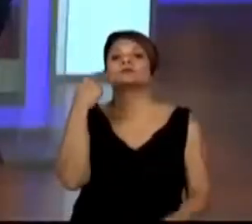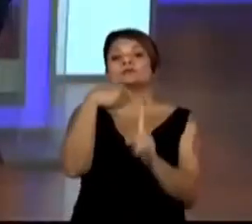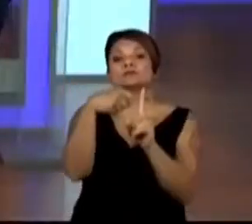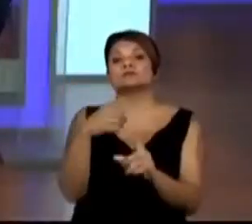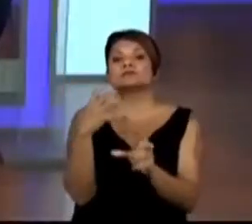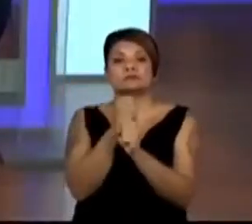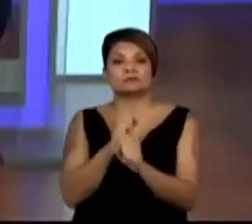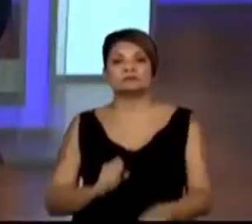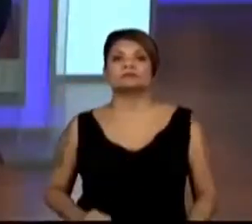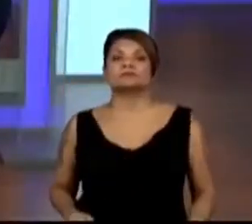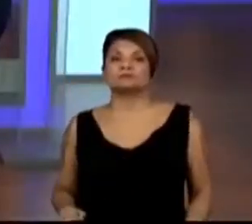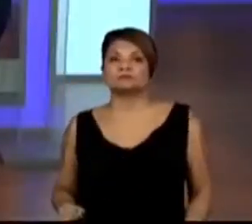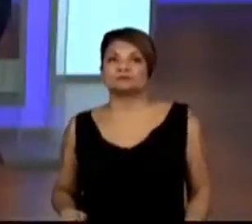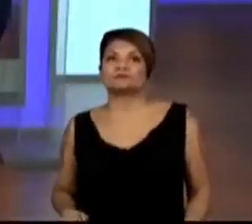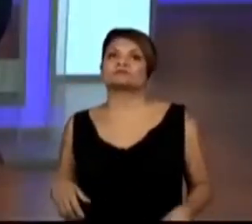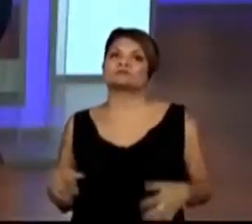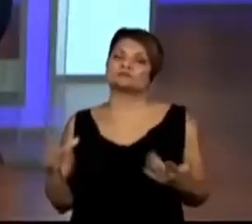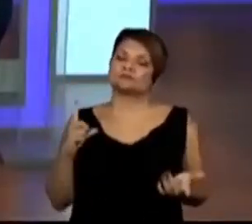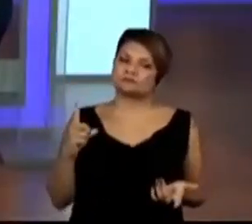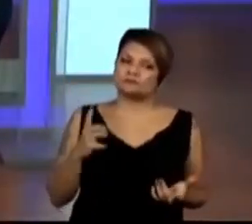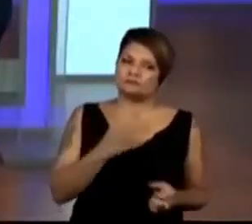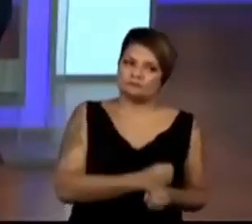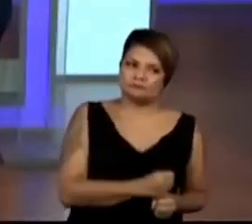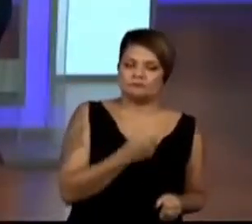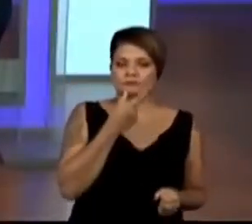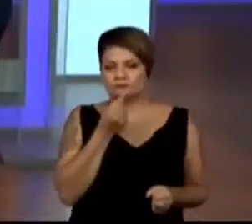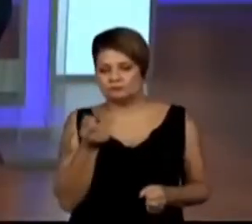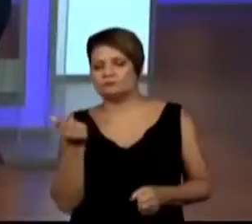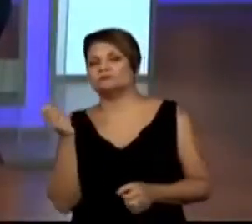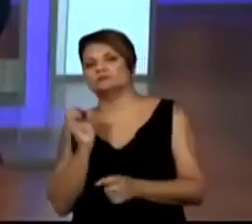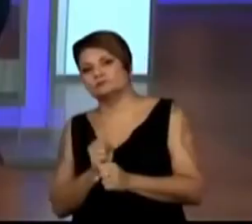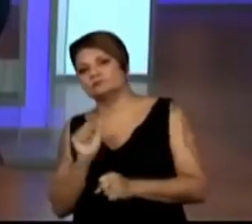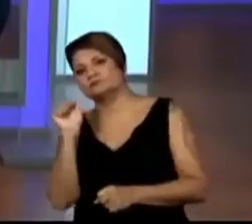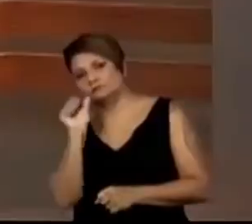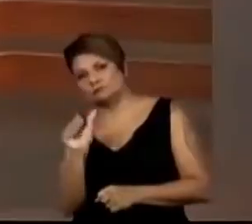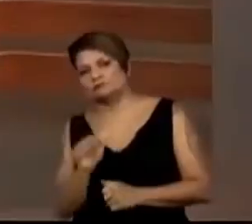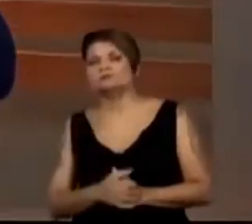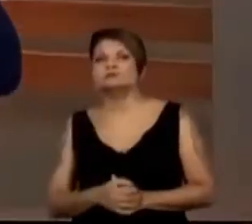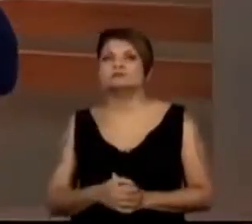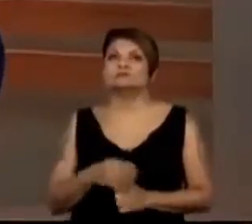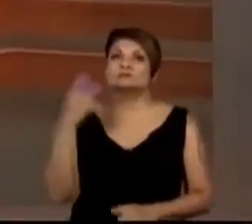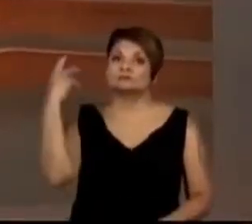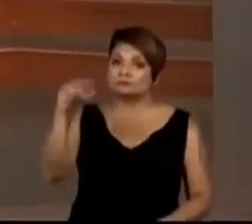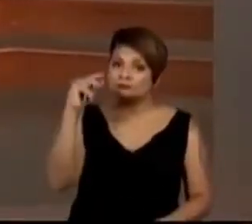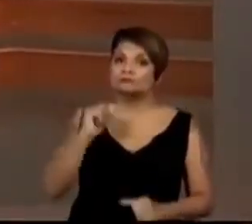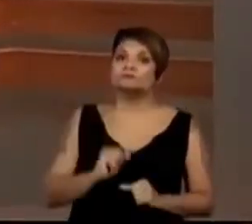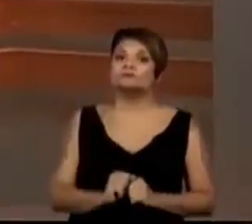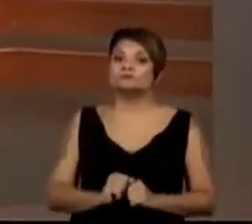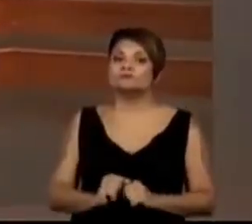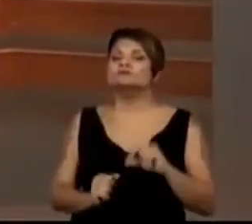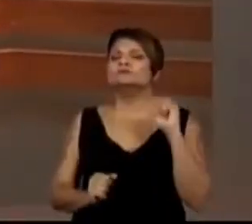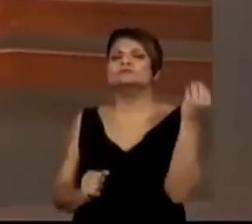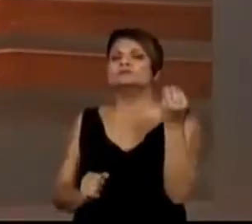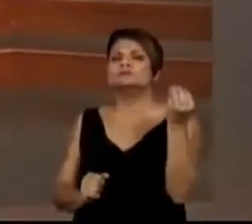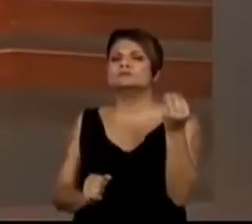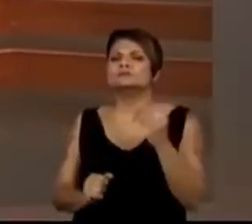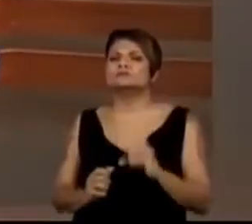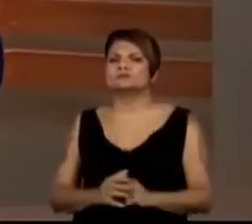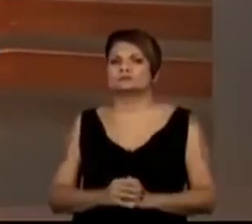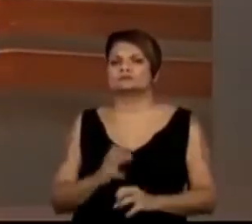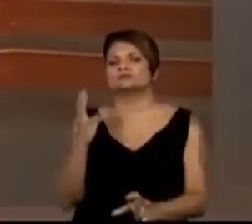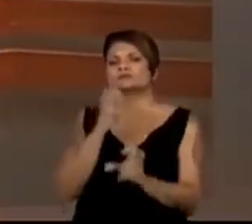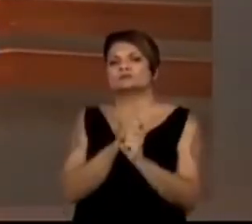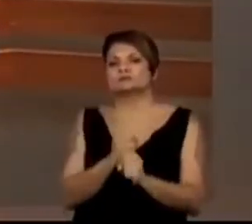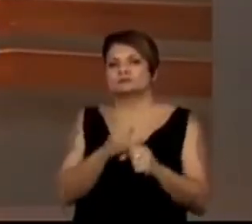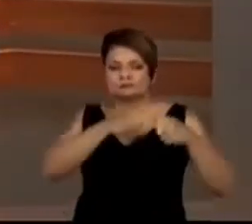também vão fazer. Então tem um ponto para o menino, um ponto para as meninas. E vamos pedir para vocês, valendo, como é que vocês fariam a adição